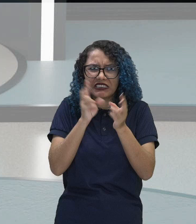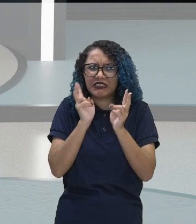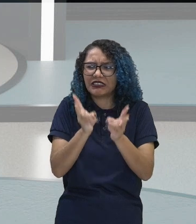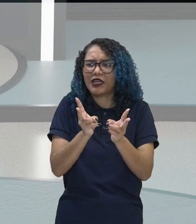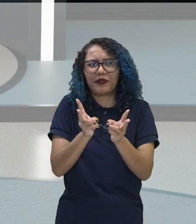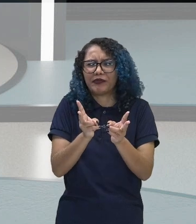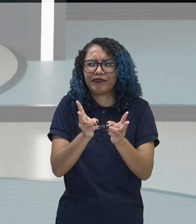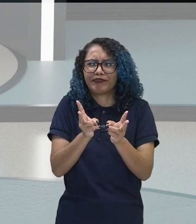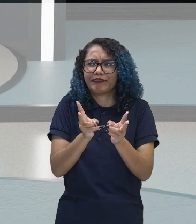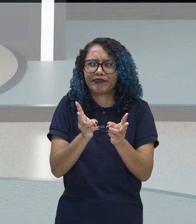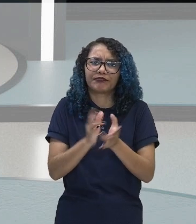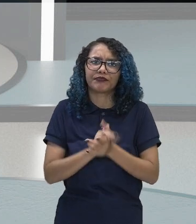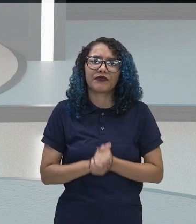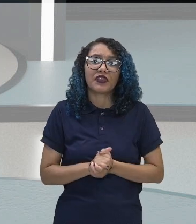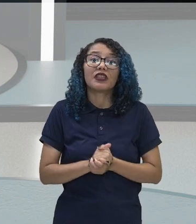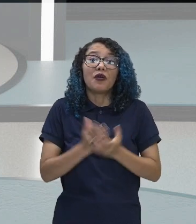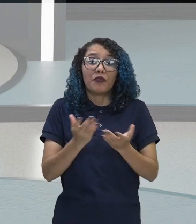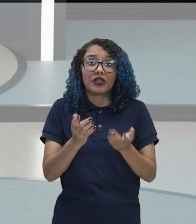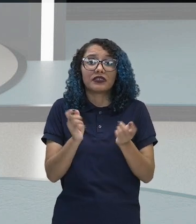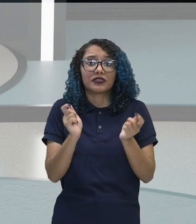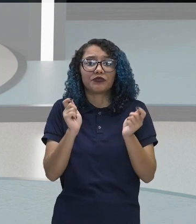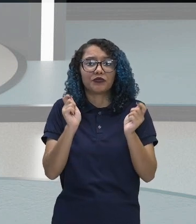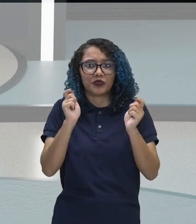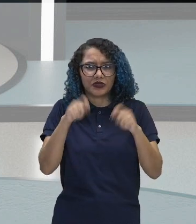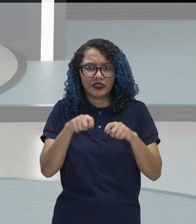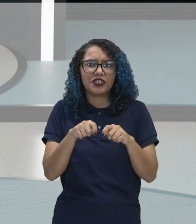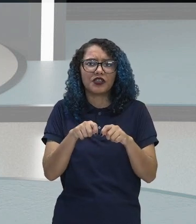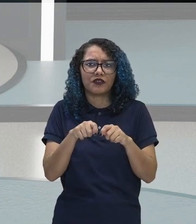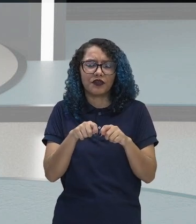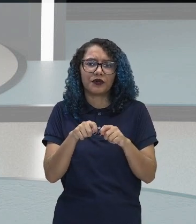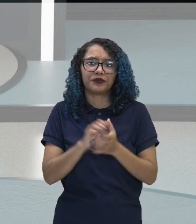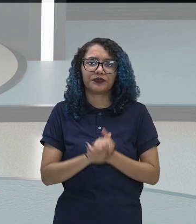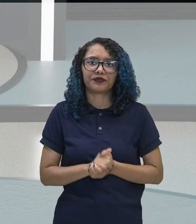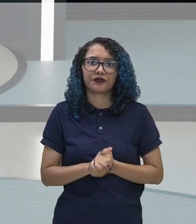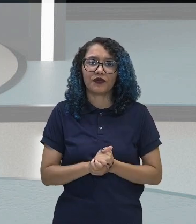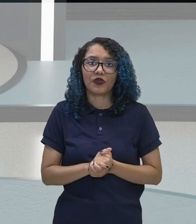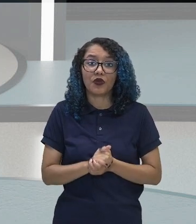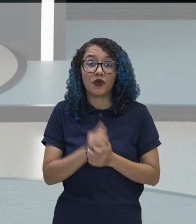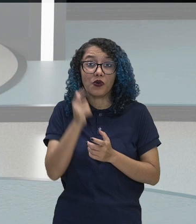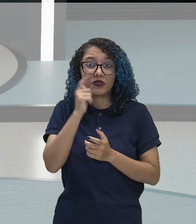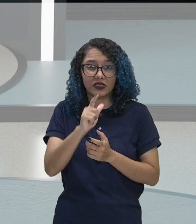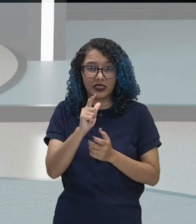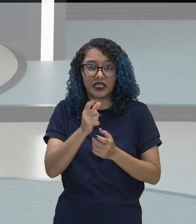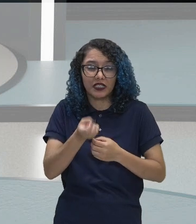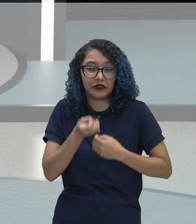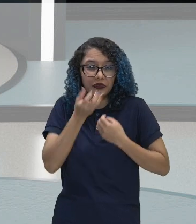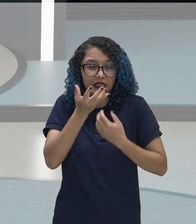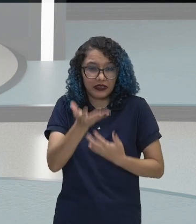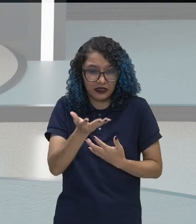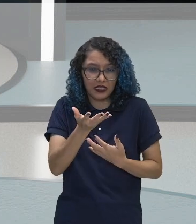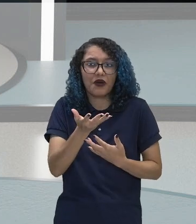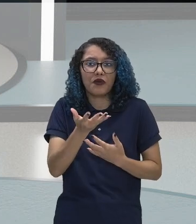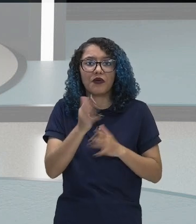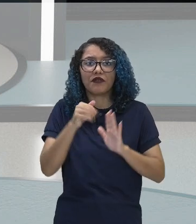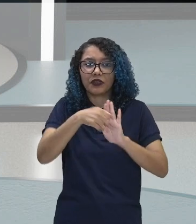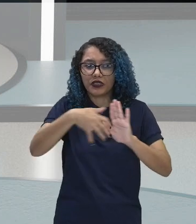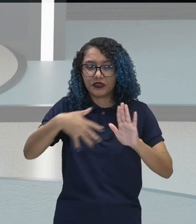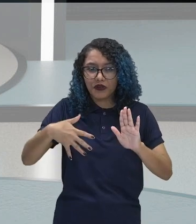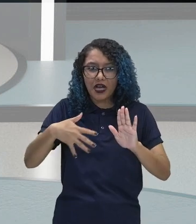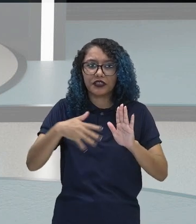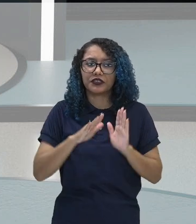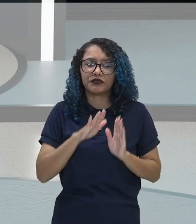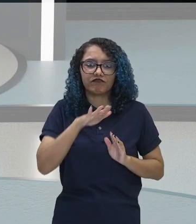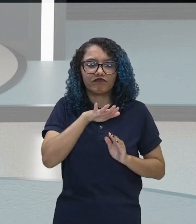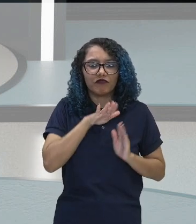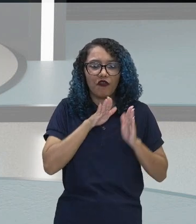as possibilidades sejam alcançadas, as figuras de linguagem abrangem diferentes modalidades. Então, a